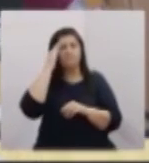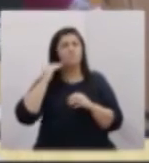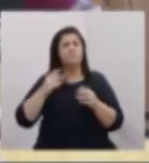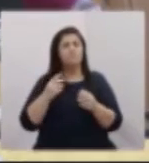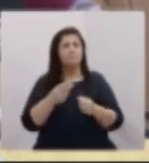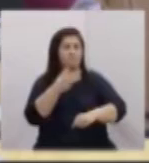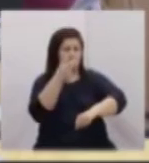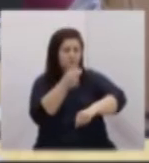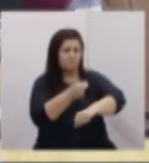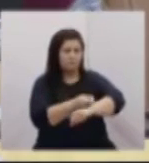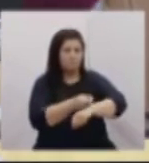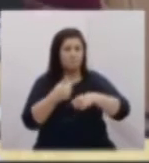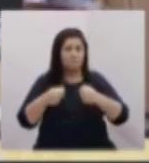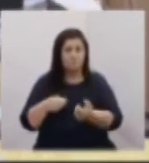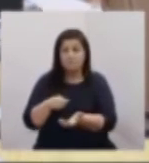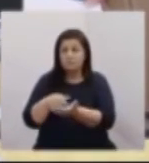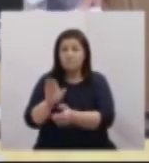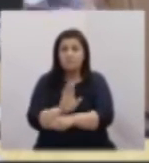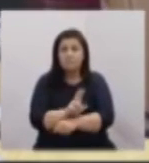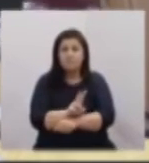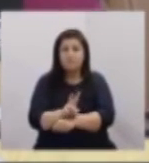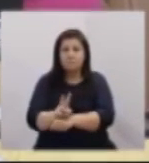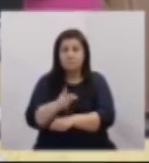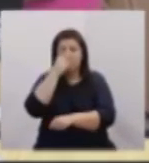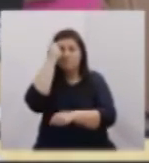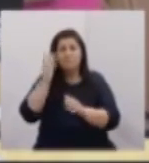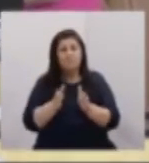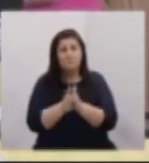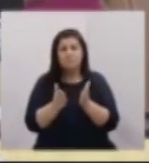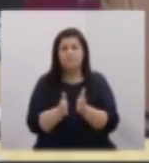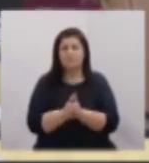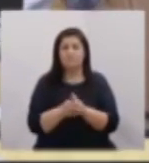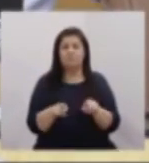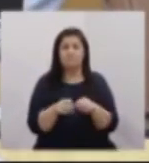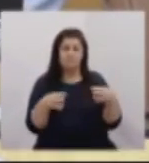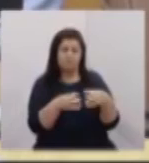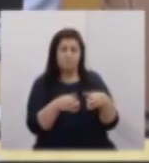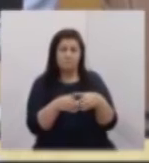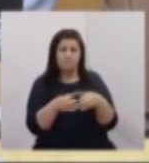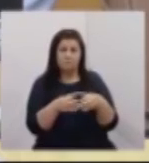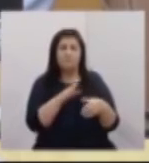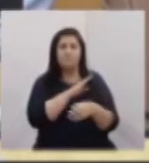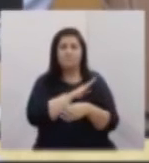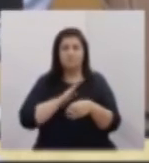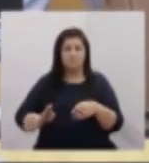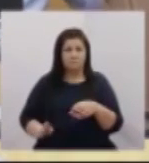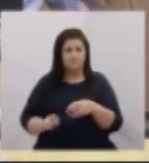vacinas serão destinadas aos animais de tutores de baixa renda e organizações não governamentais,